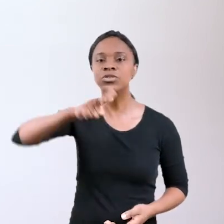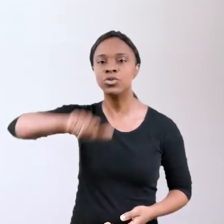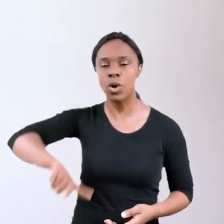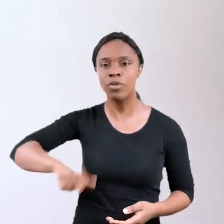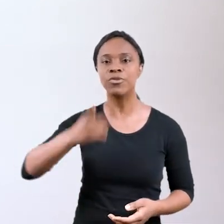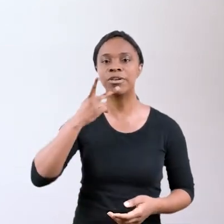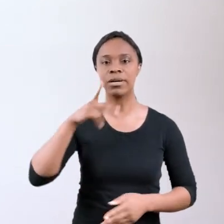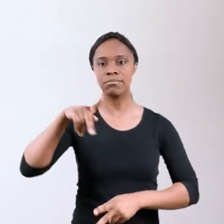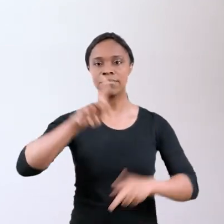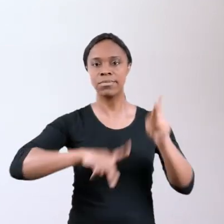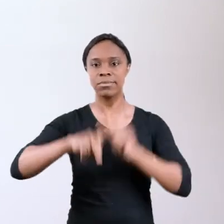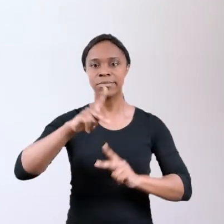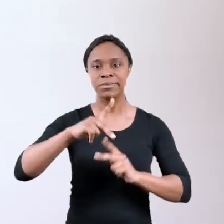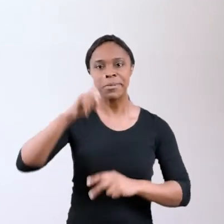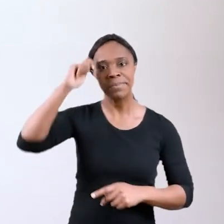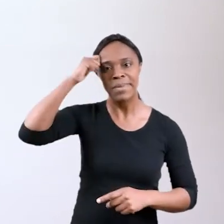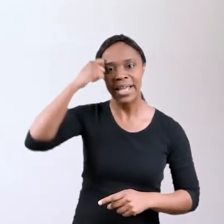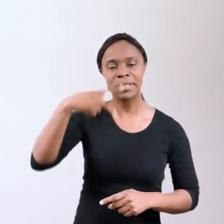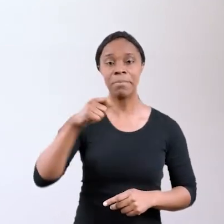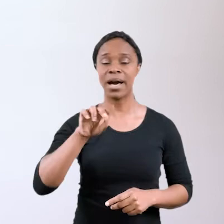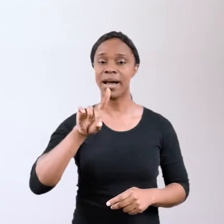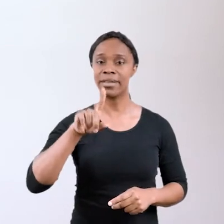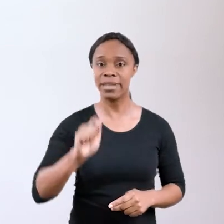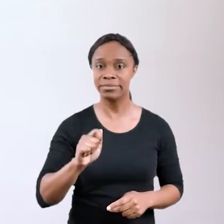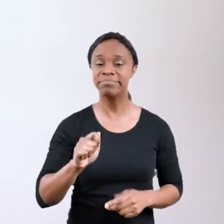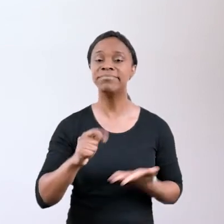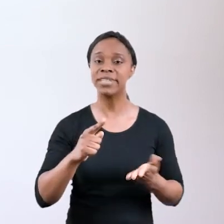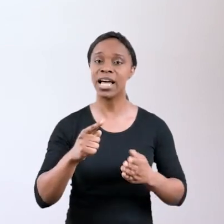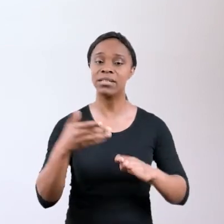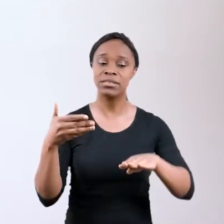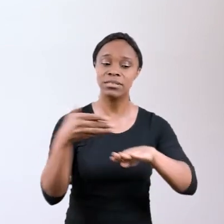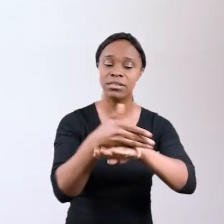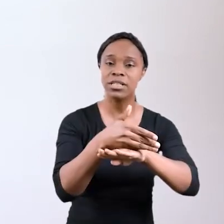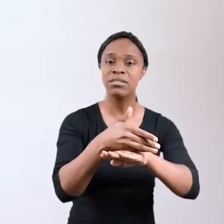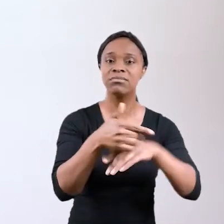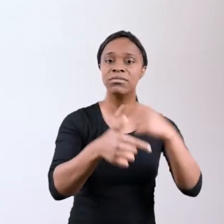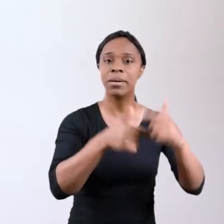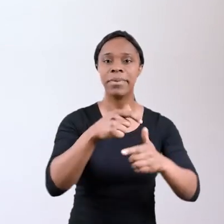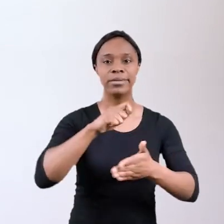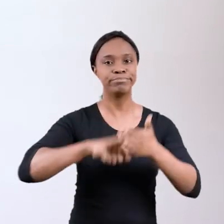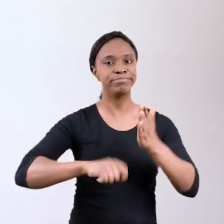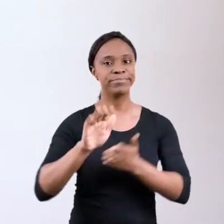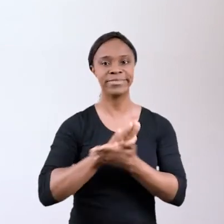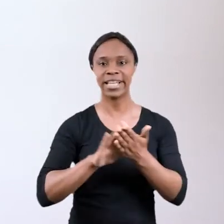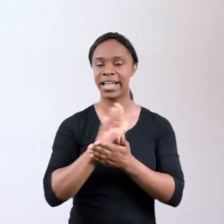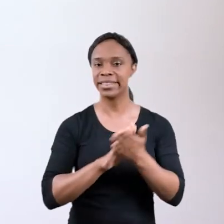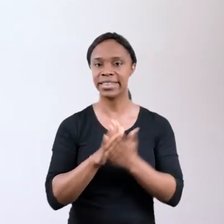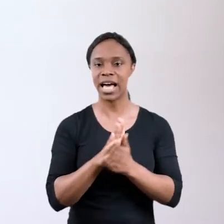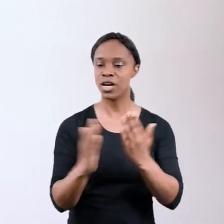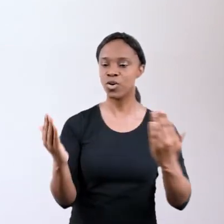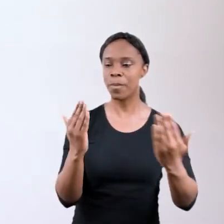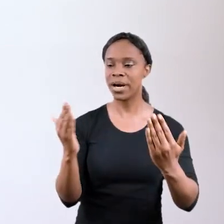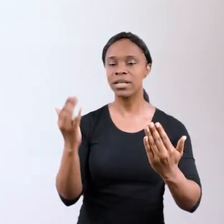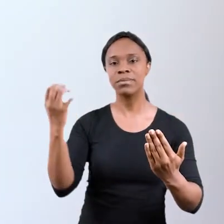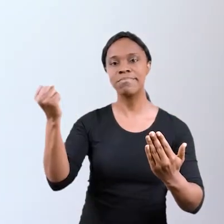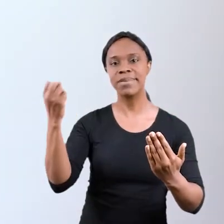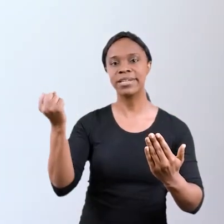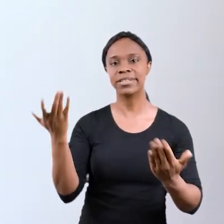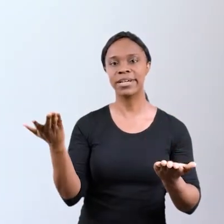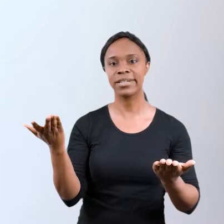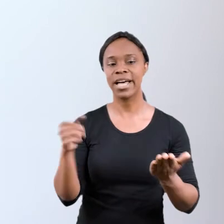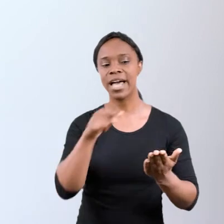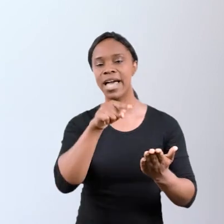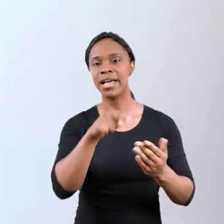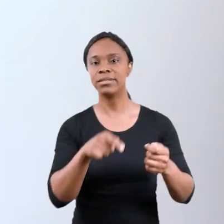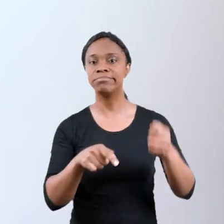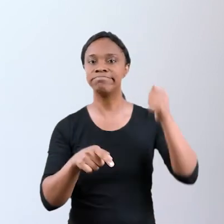população preta ou parda estava mais inserida em ocupações informais quando comparada à população branca. Não dá